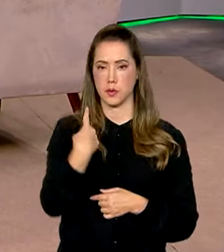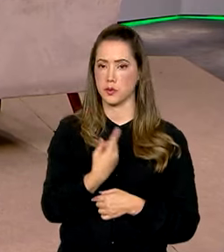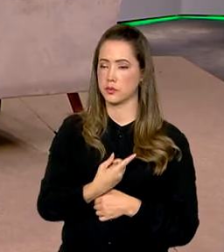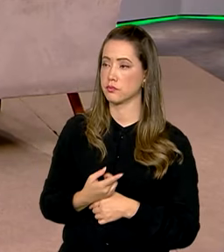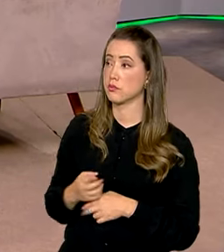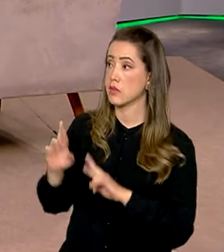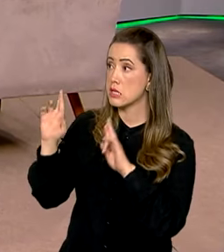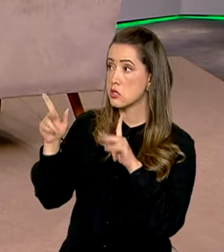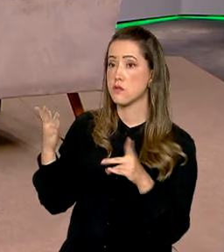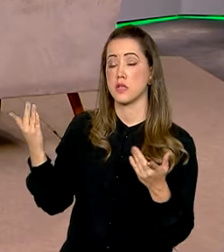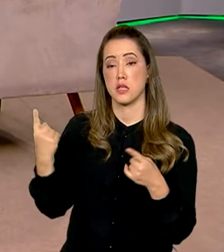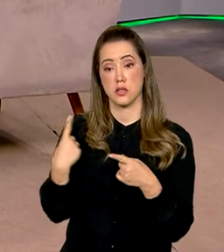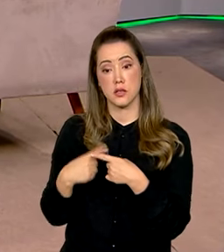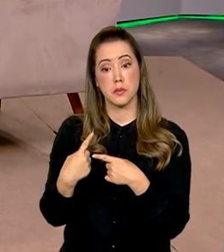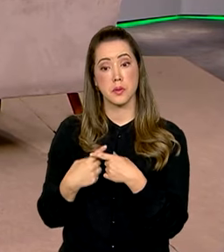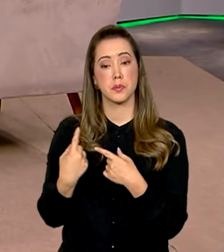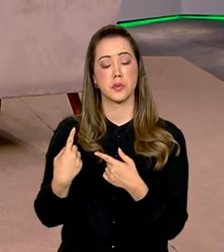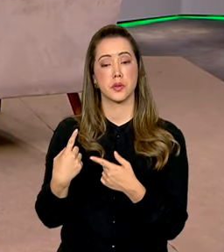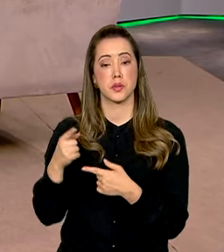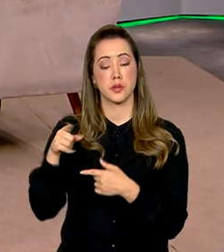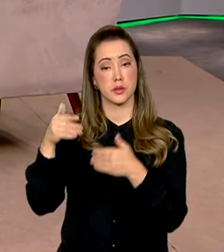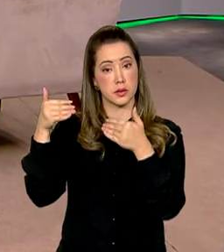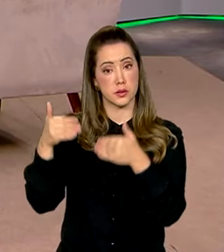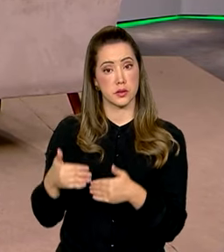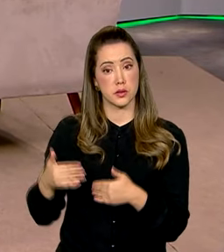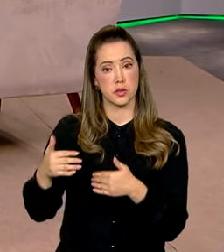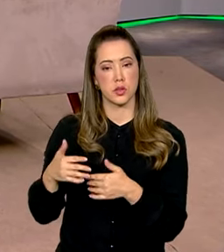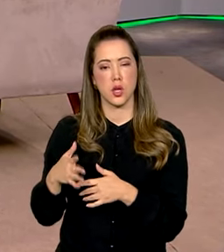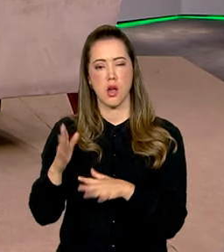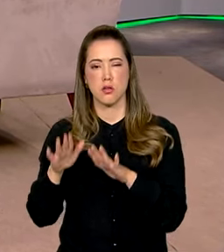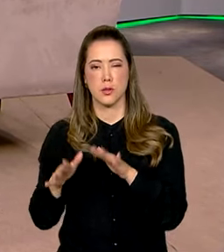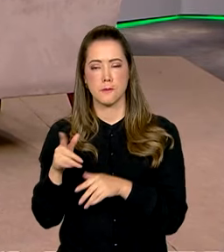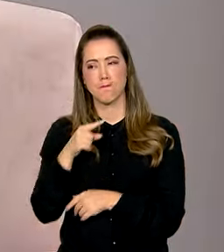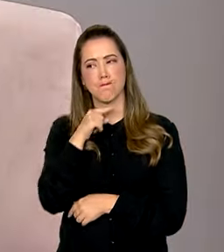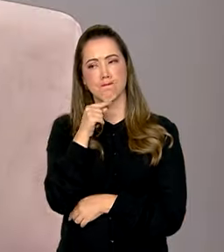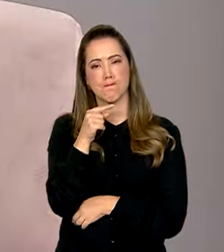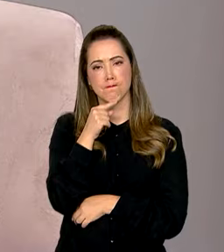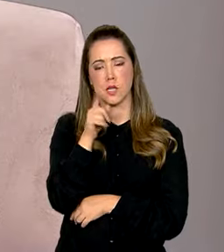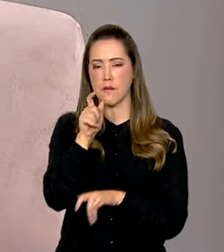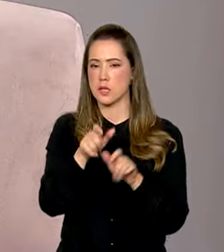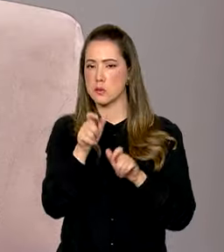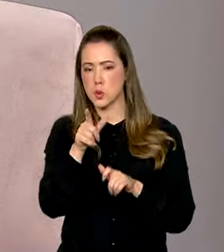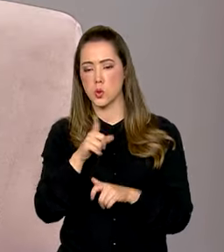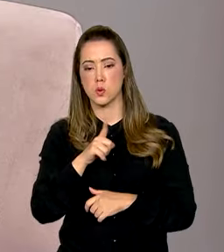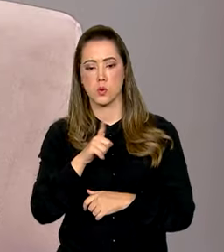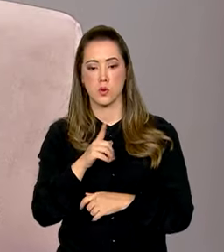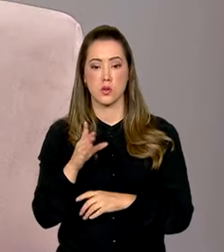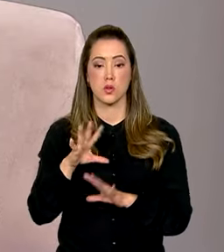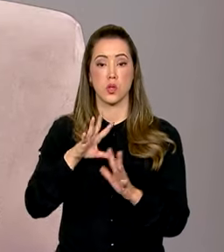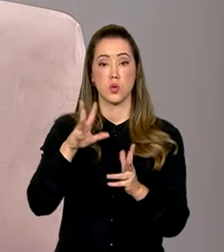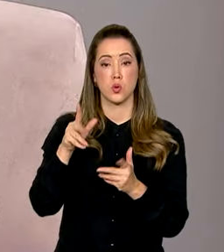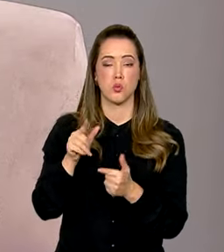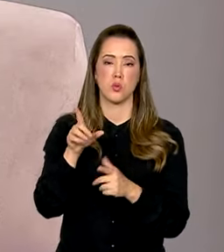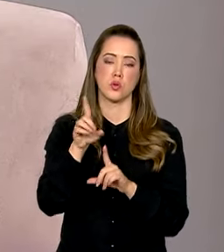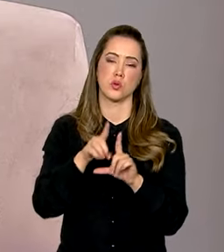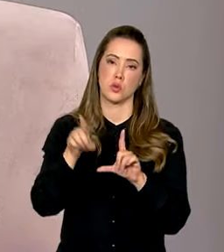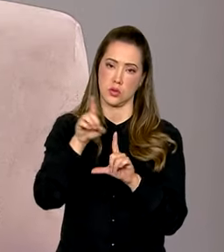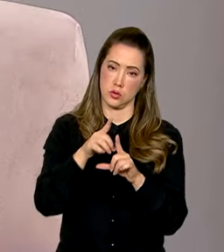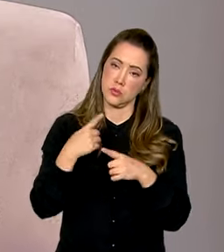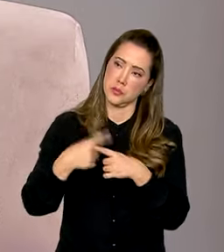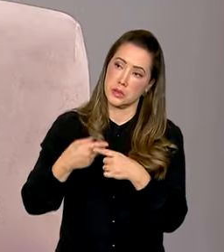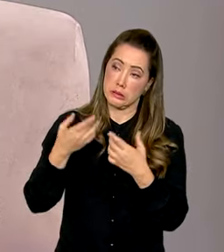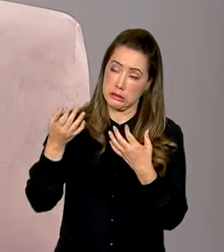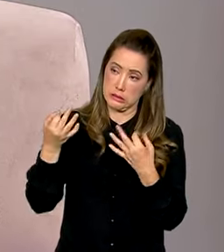diferencial, Alexandre, diante das desconfianças, da insegurança que muita gente tem no mundo digital, e com razão,